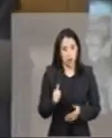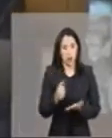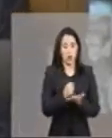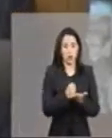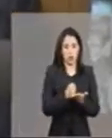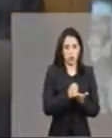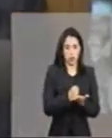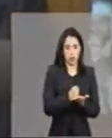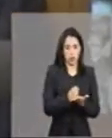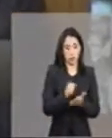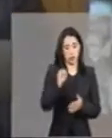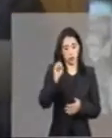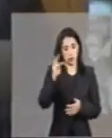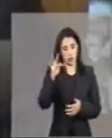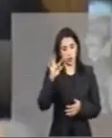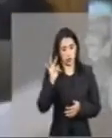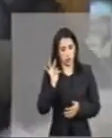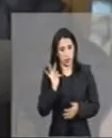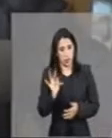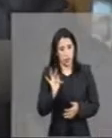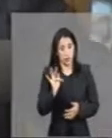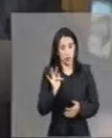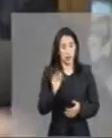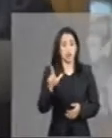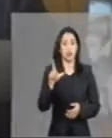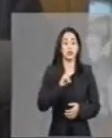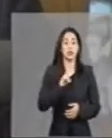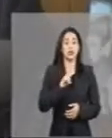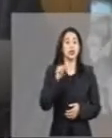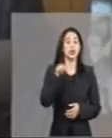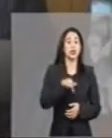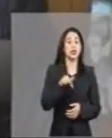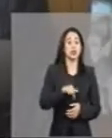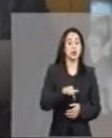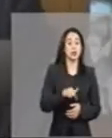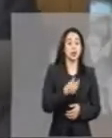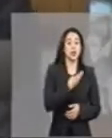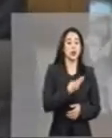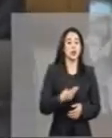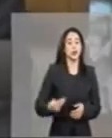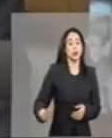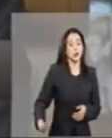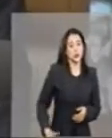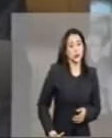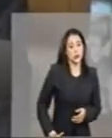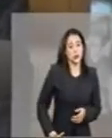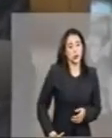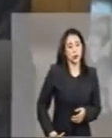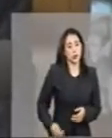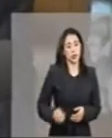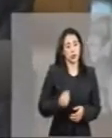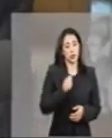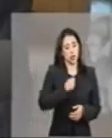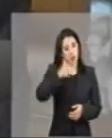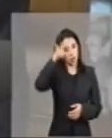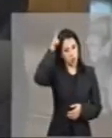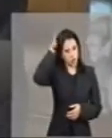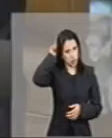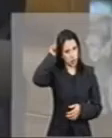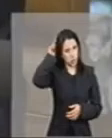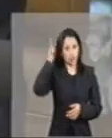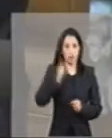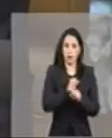Tribunal Federal, aplicar-se-ia aqui, e o eminente ministro Alexandre de Moraes foi bastante